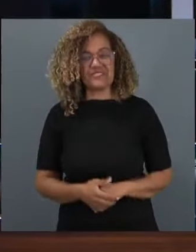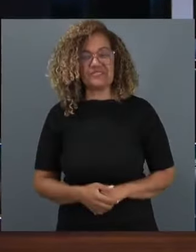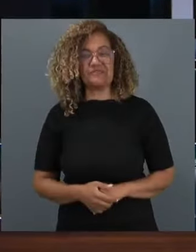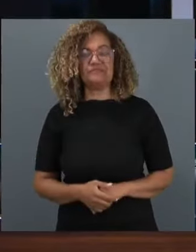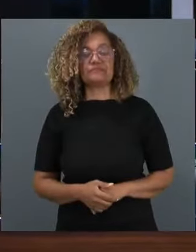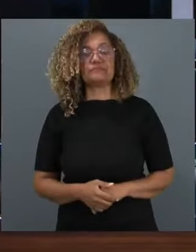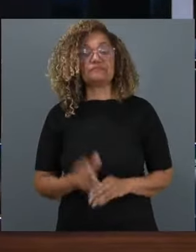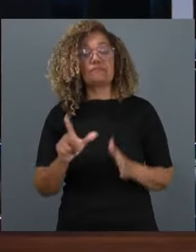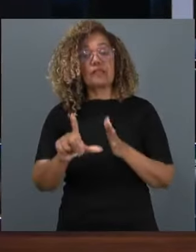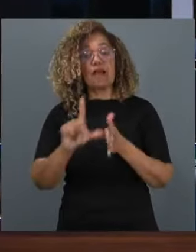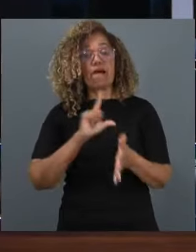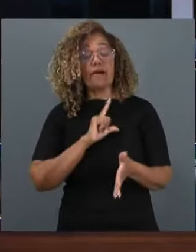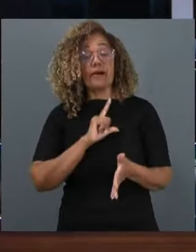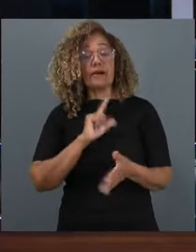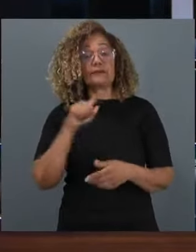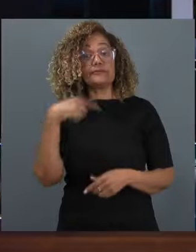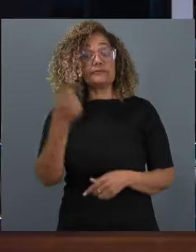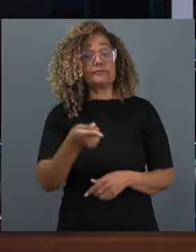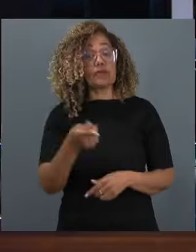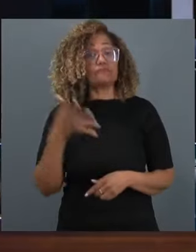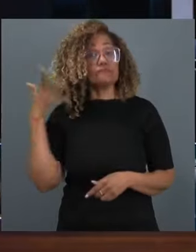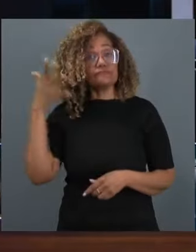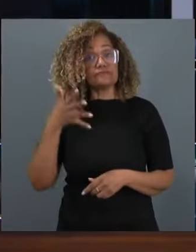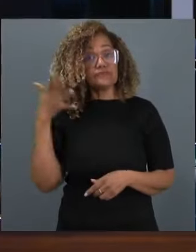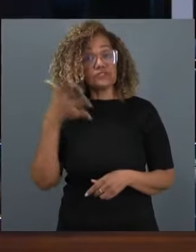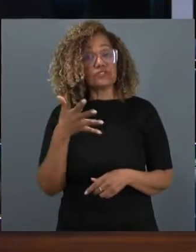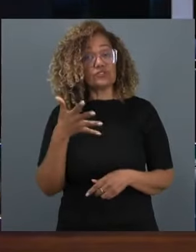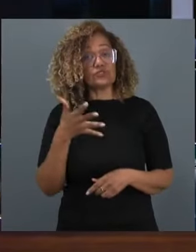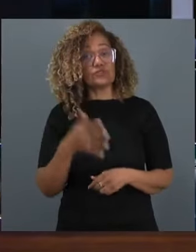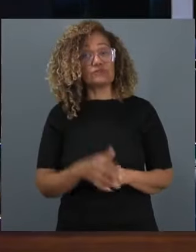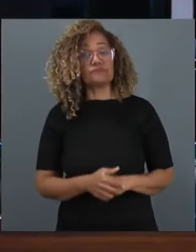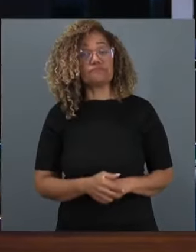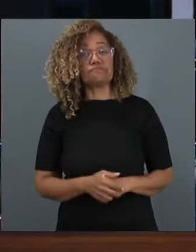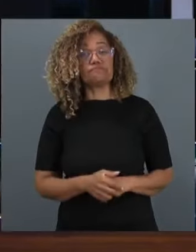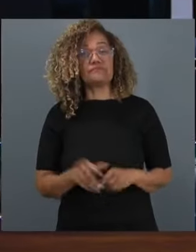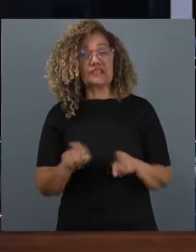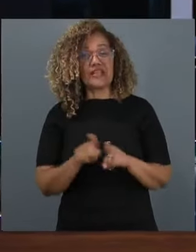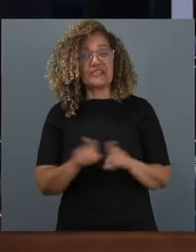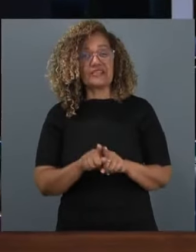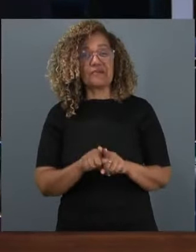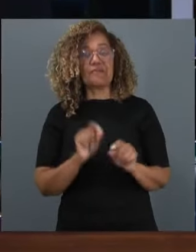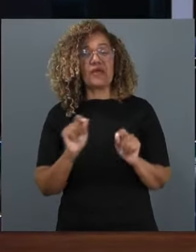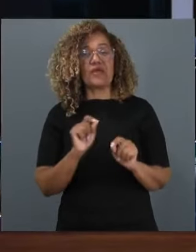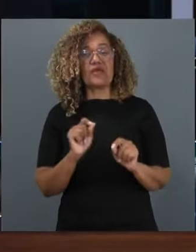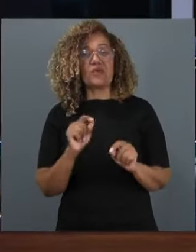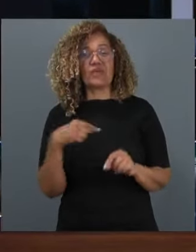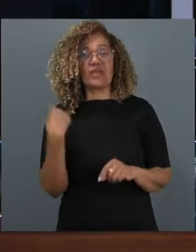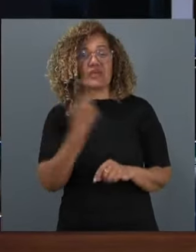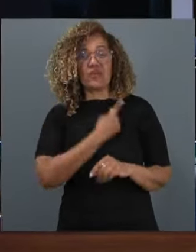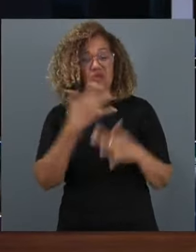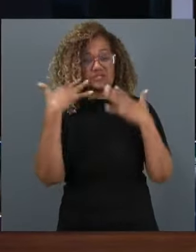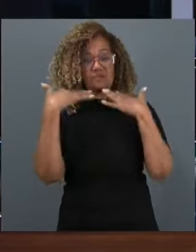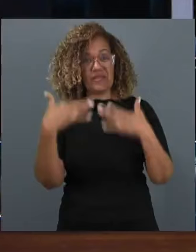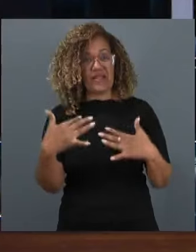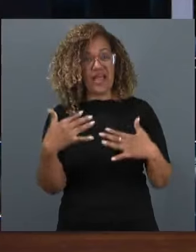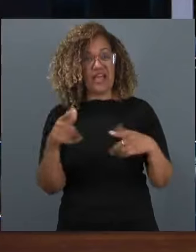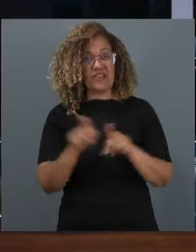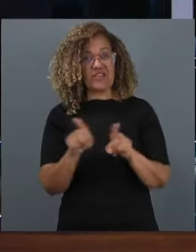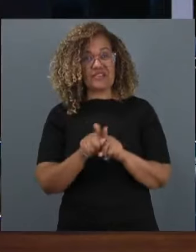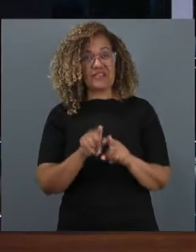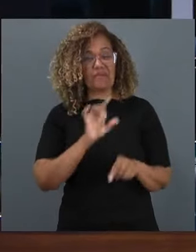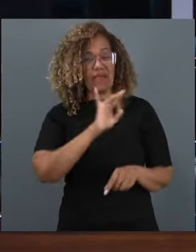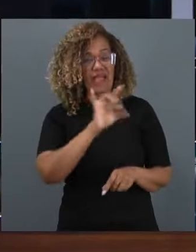Antes de passar aqui para o próximo inscrito, anunciar aqui também a presença no nosso plenário, da ilustre presença dos